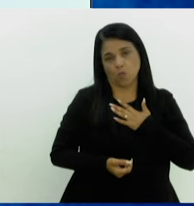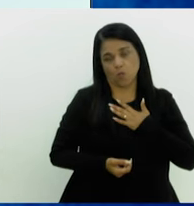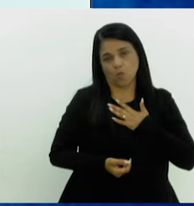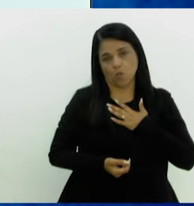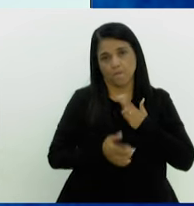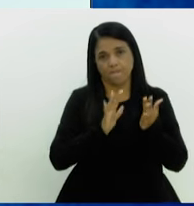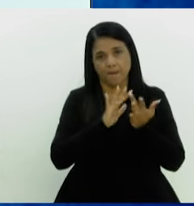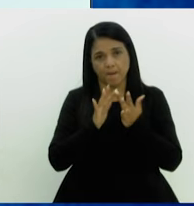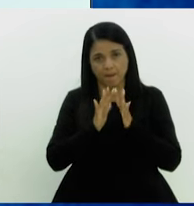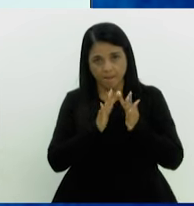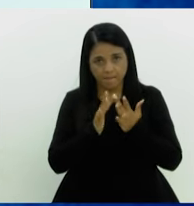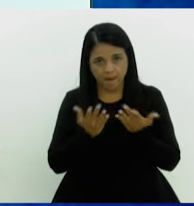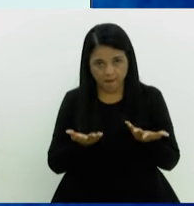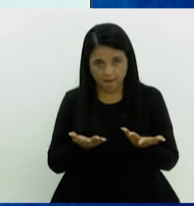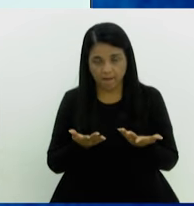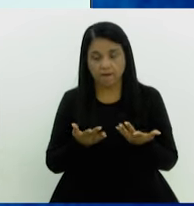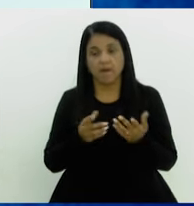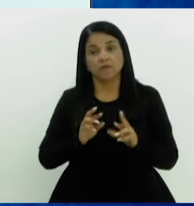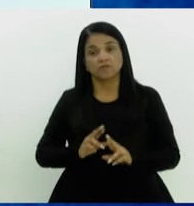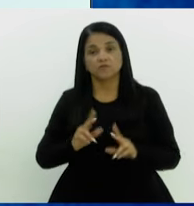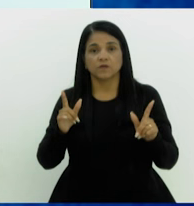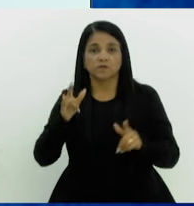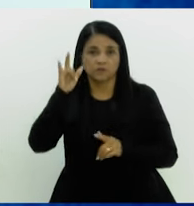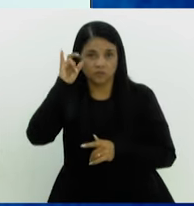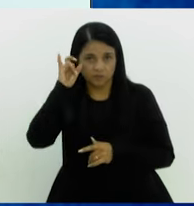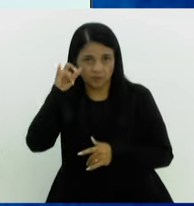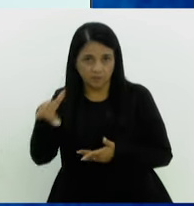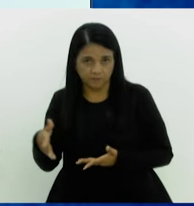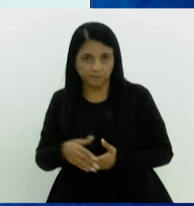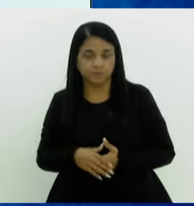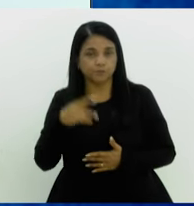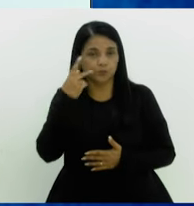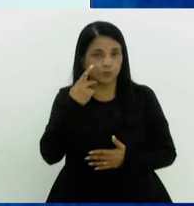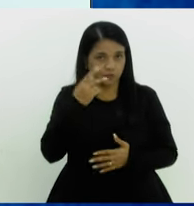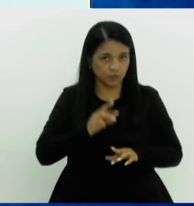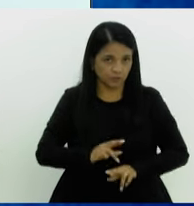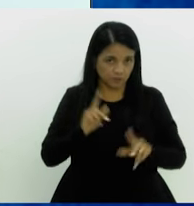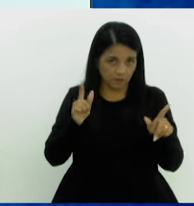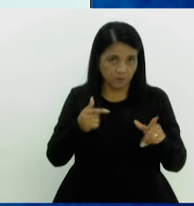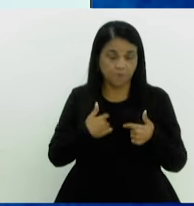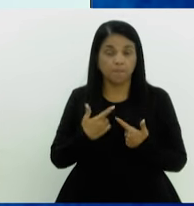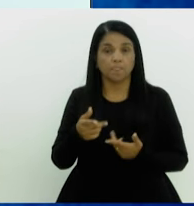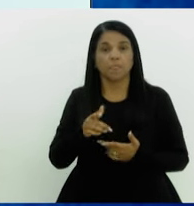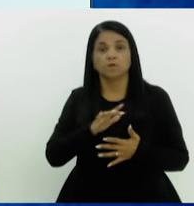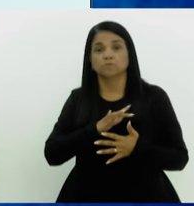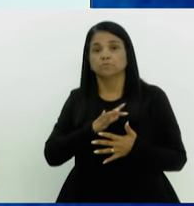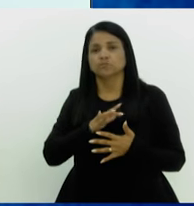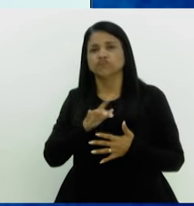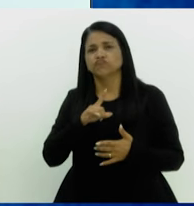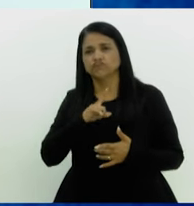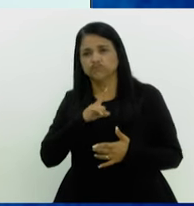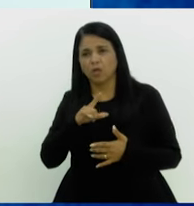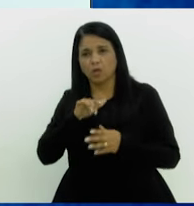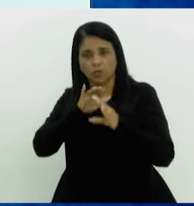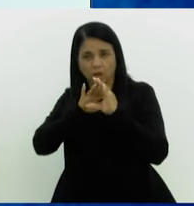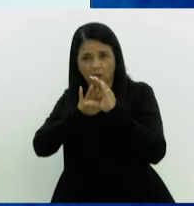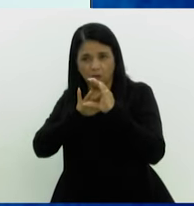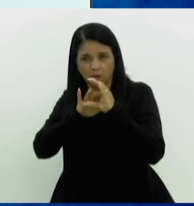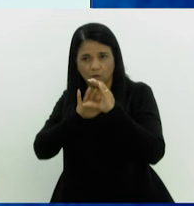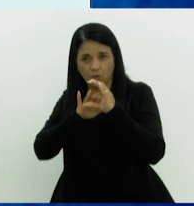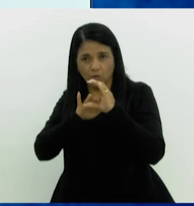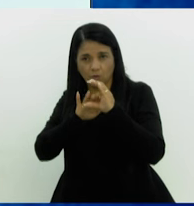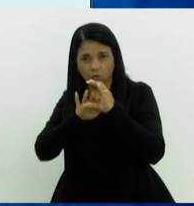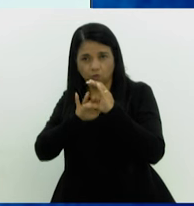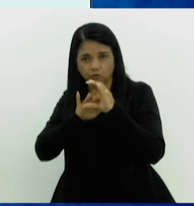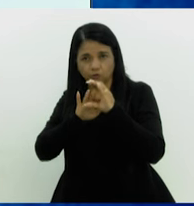mim então essa é a grande diferença que eu entendo entre as políticas tem uma rede ali um um Car code para vocês que vai levar